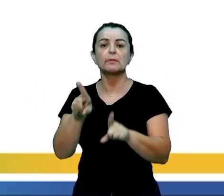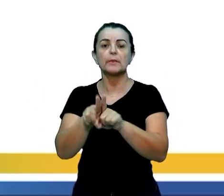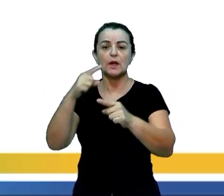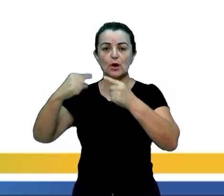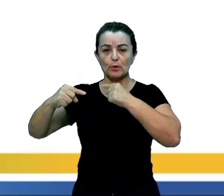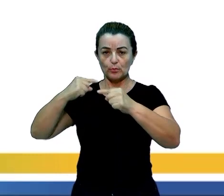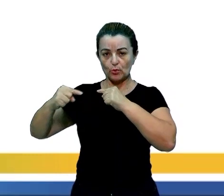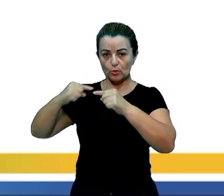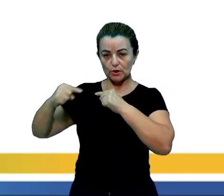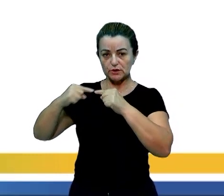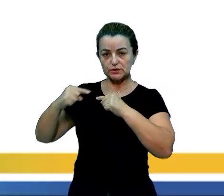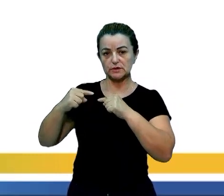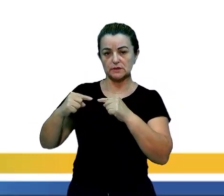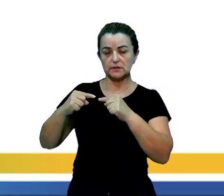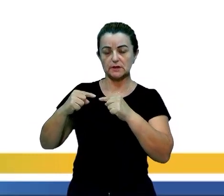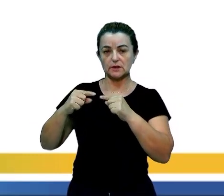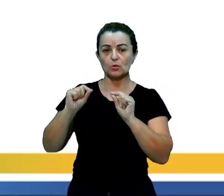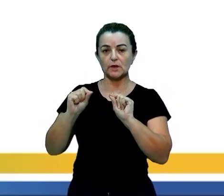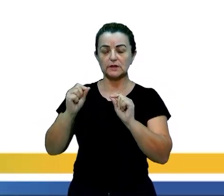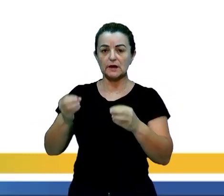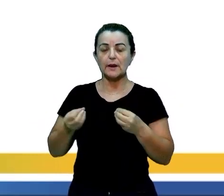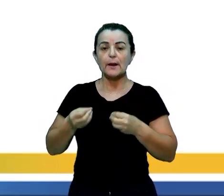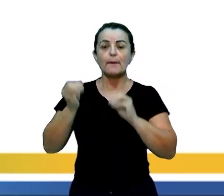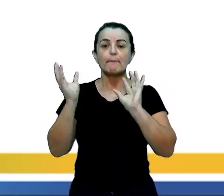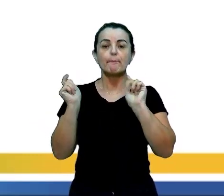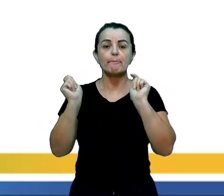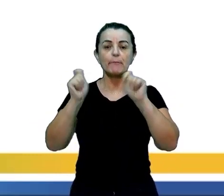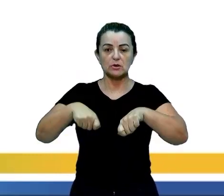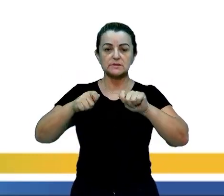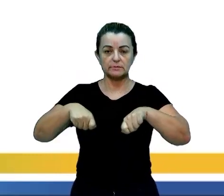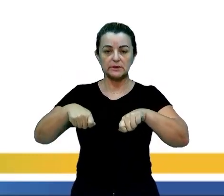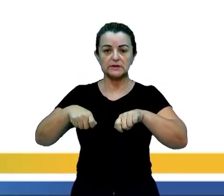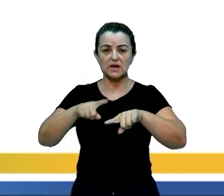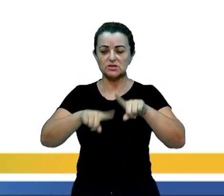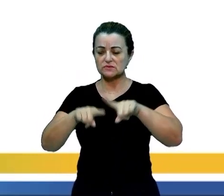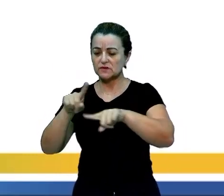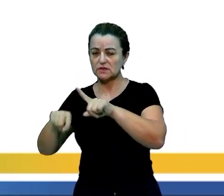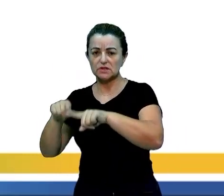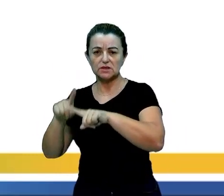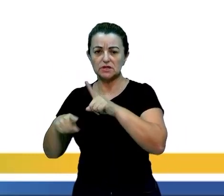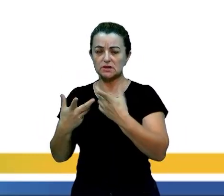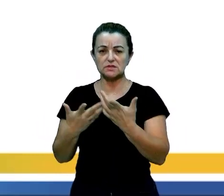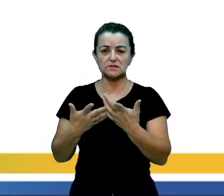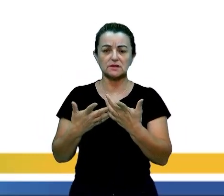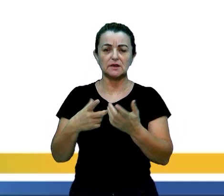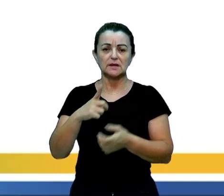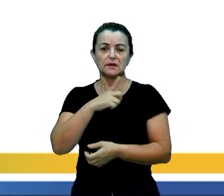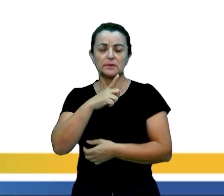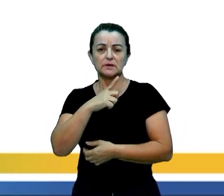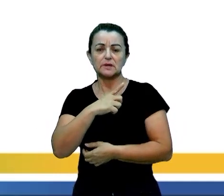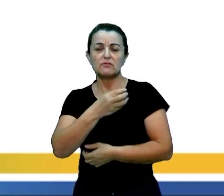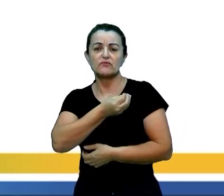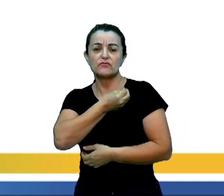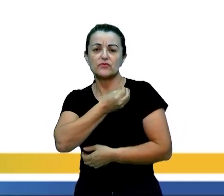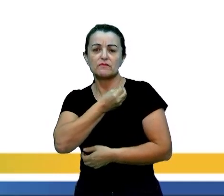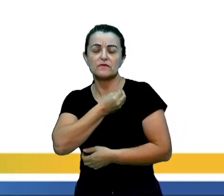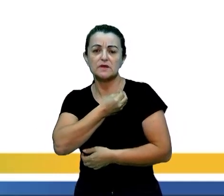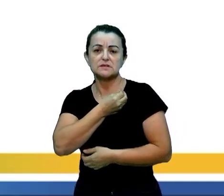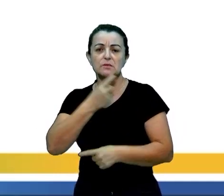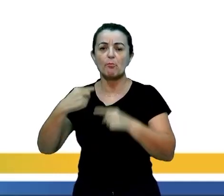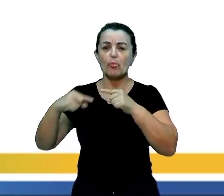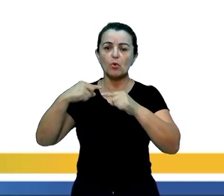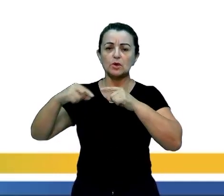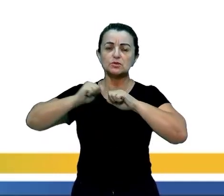que possibilita a instituição de mecanismos eletrônicos para a efetiva participação política e disseminação